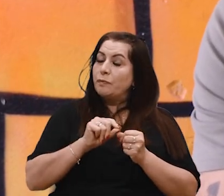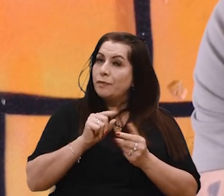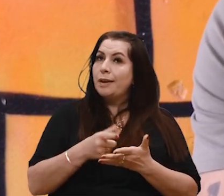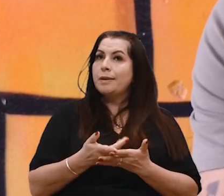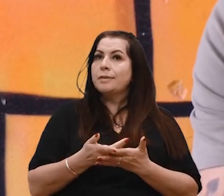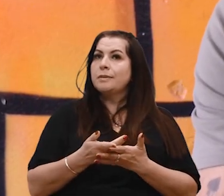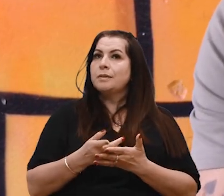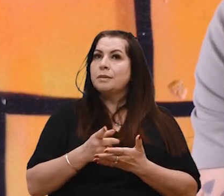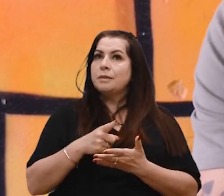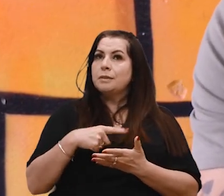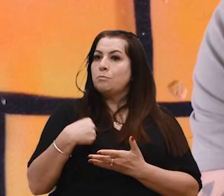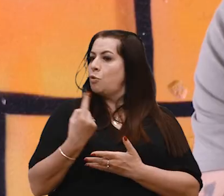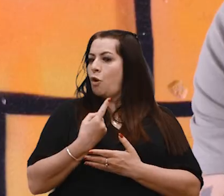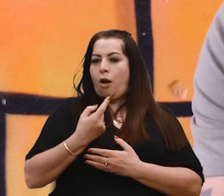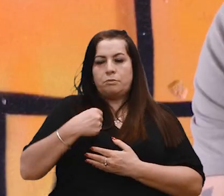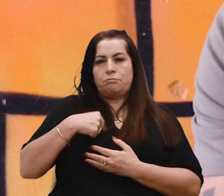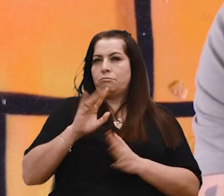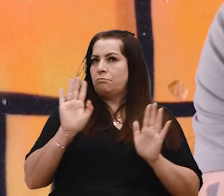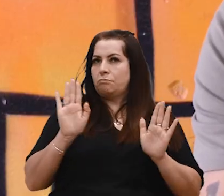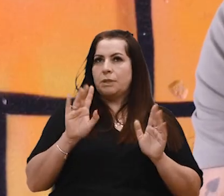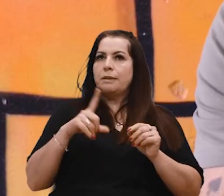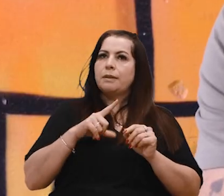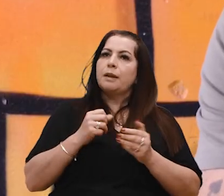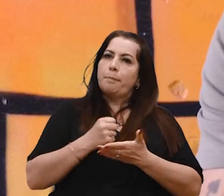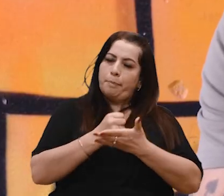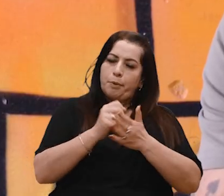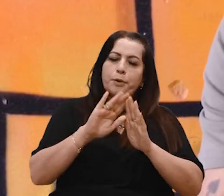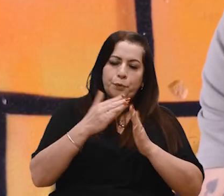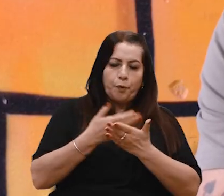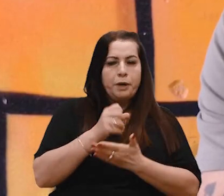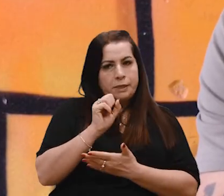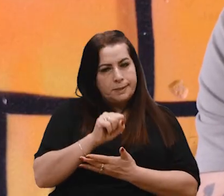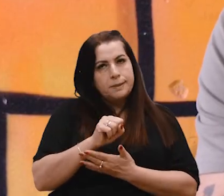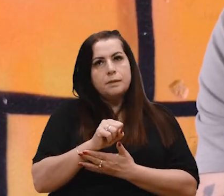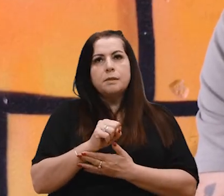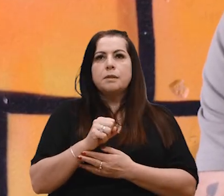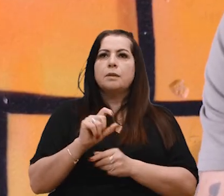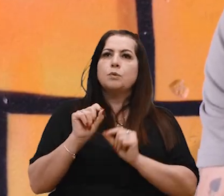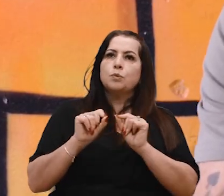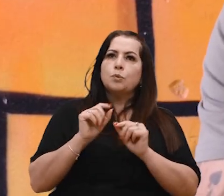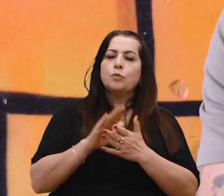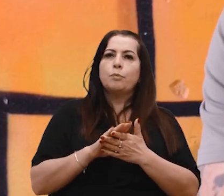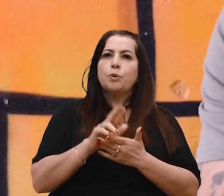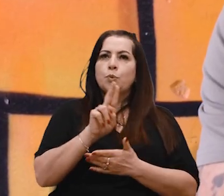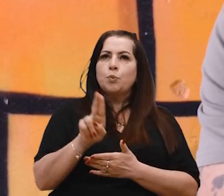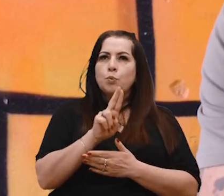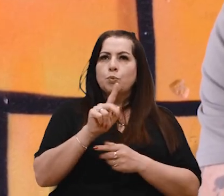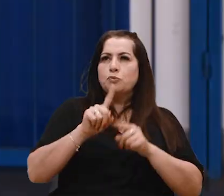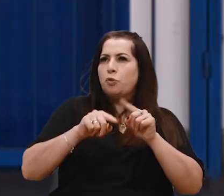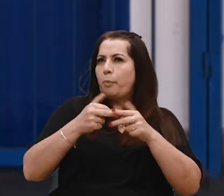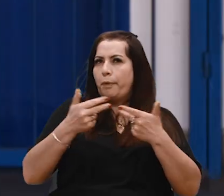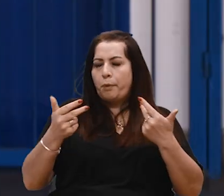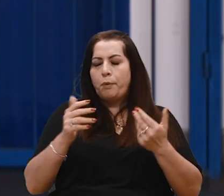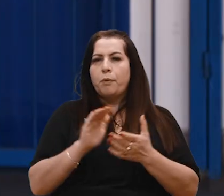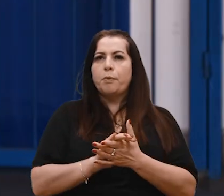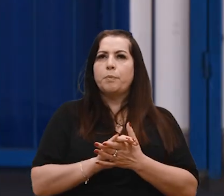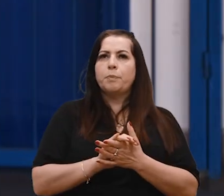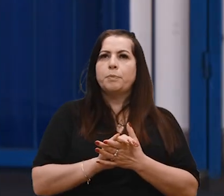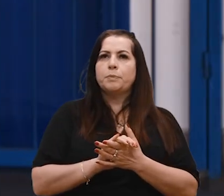que a gente faz é assim por nossa conta mesmo. Claro que a gente tem o apoio da escola com relação ao uso